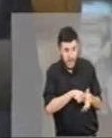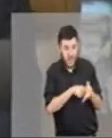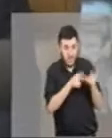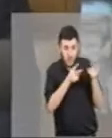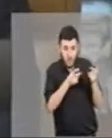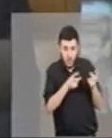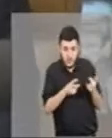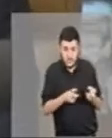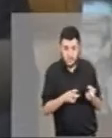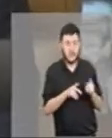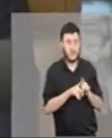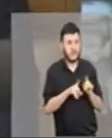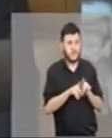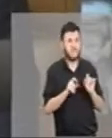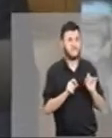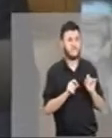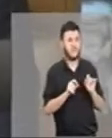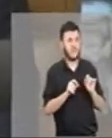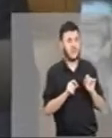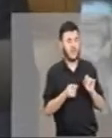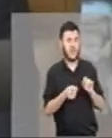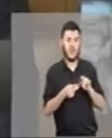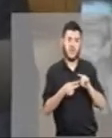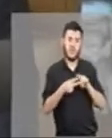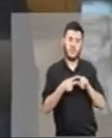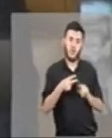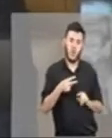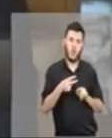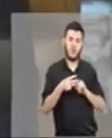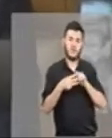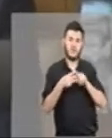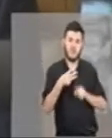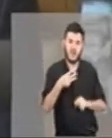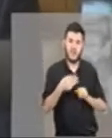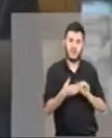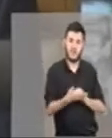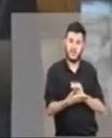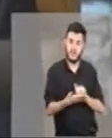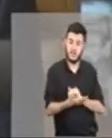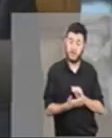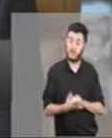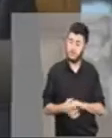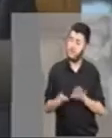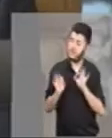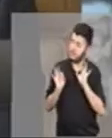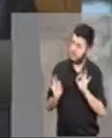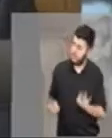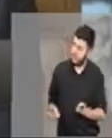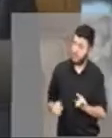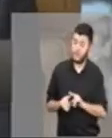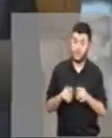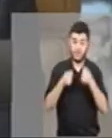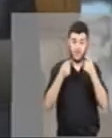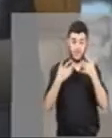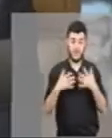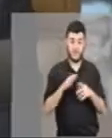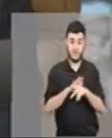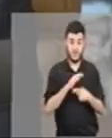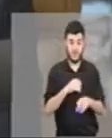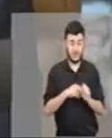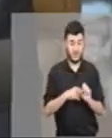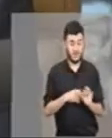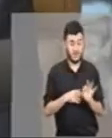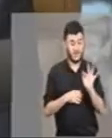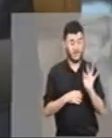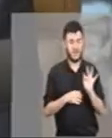Exatamente. Por isso, senhor presidente... Retoma o voto o ministro Celso de Mello. No Tribunal Federal, eu apenas não me lembro a